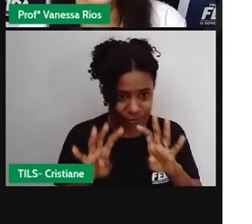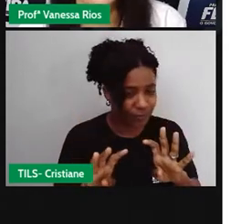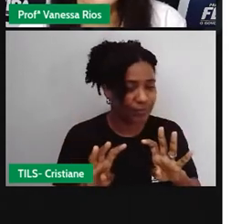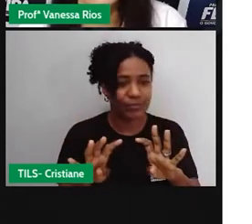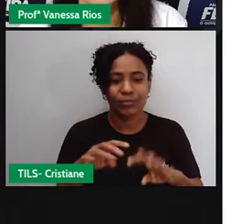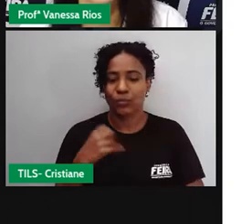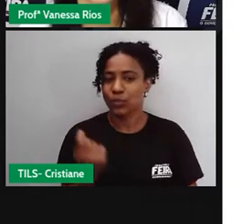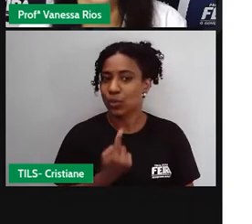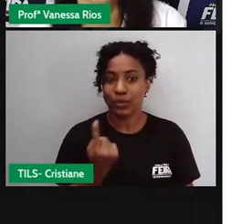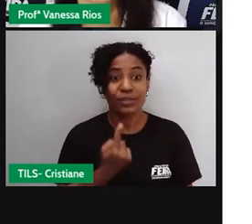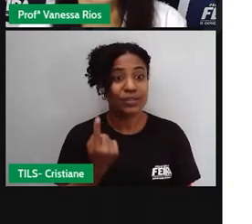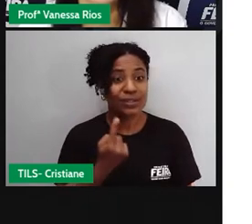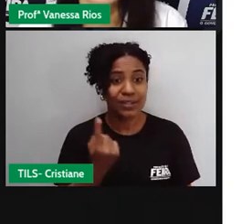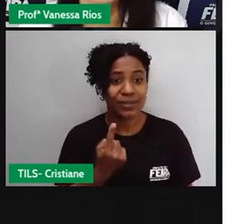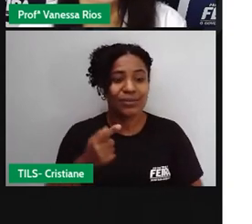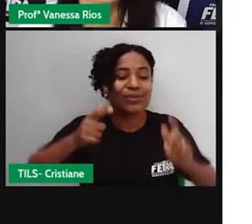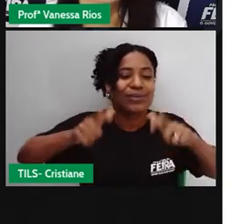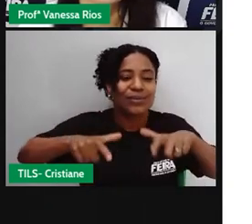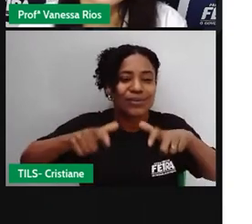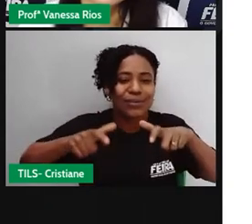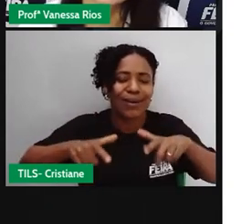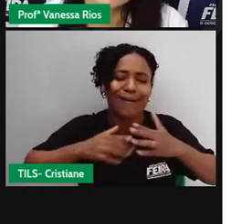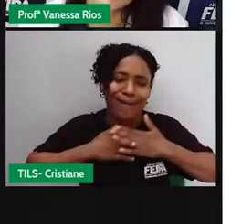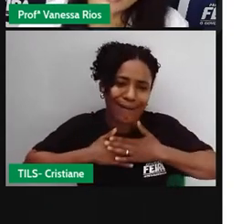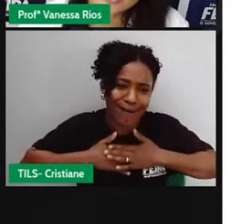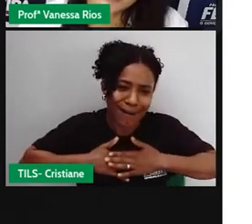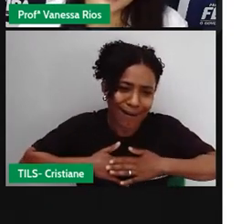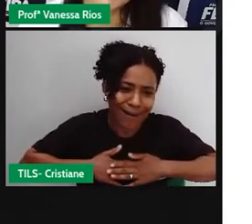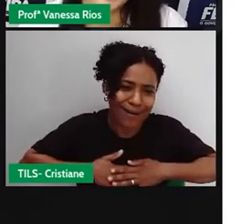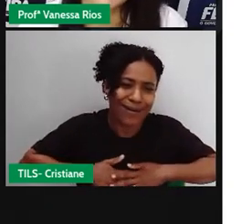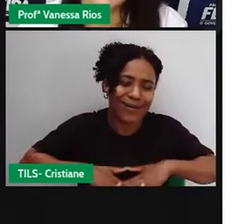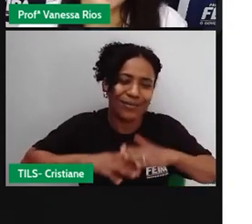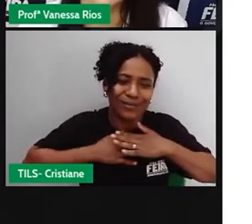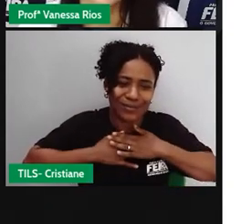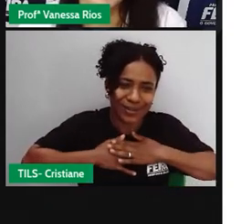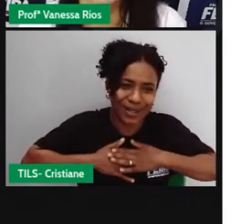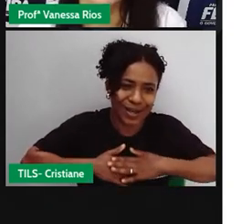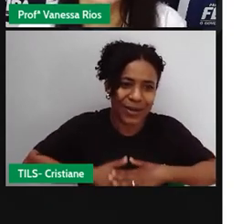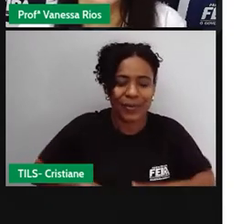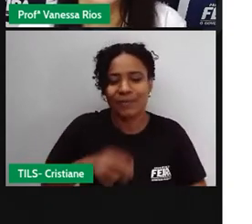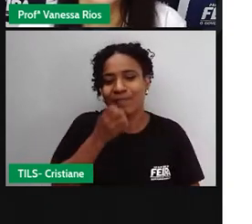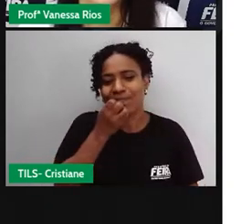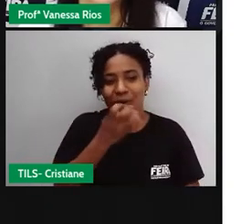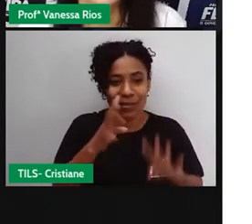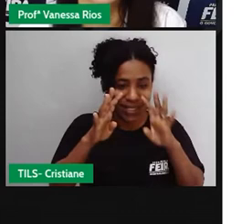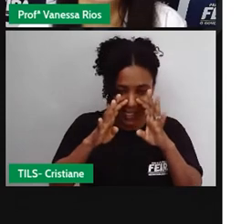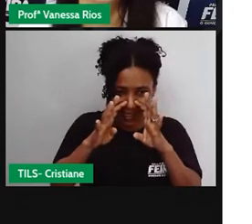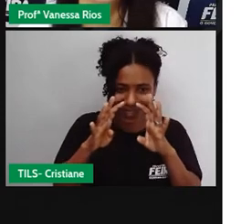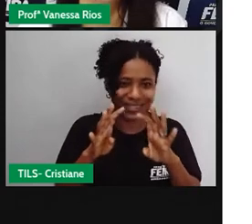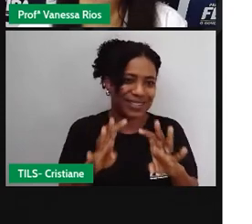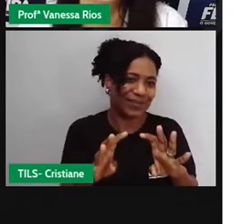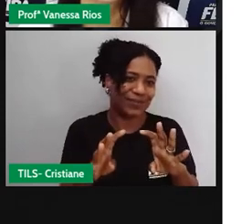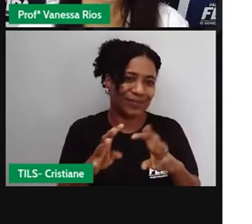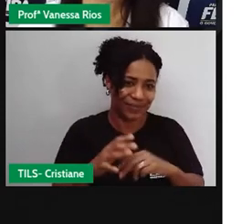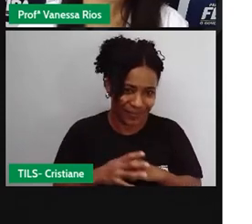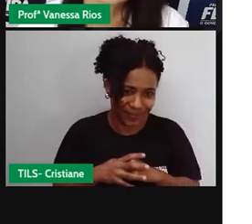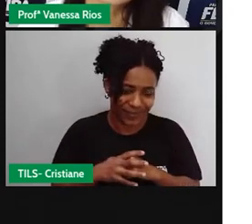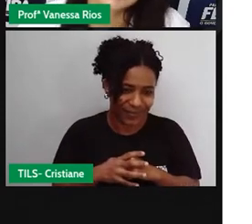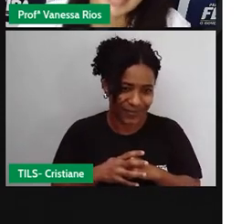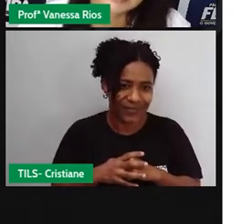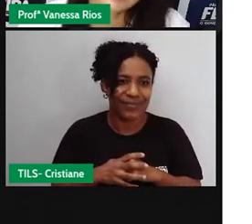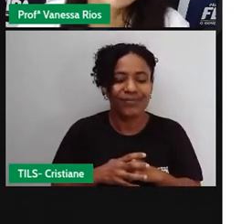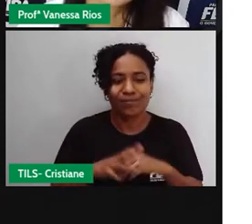aí sozinho, que esteja num ambiente silencioso, né? Para que a sua atenção esteja